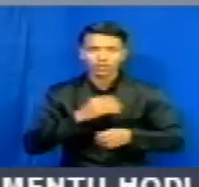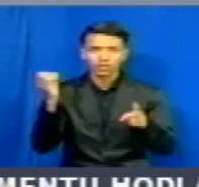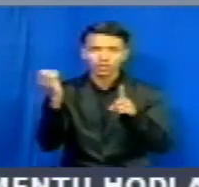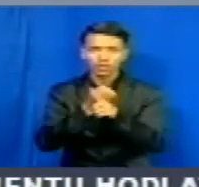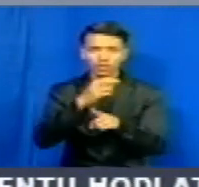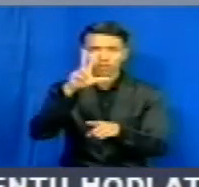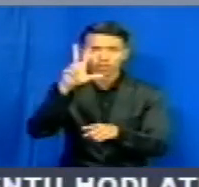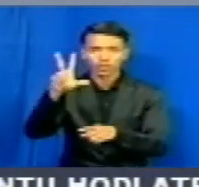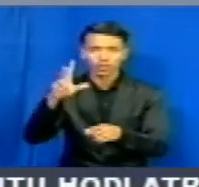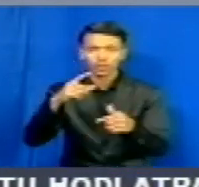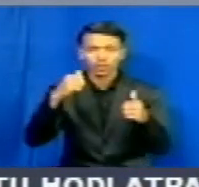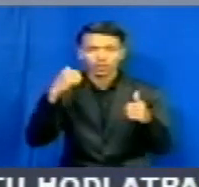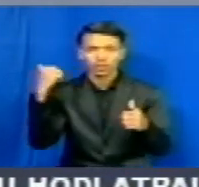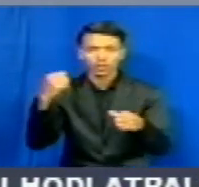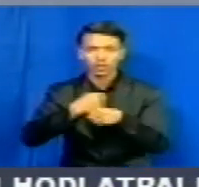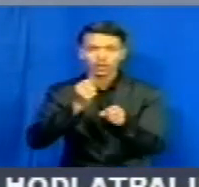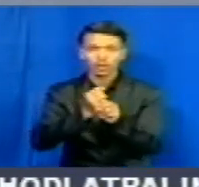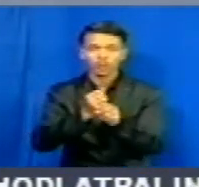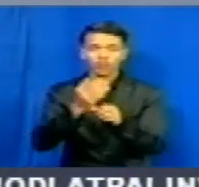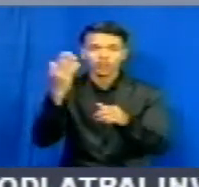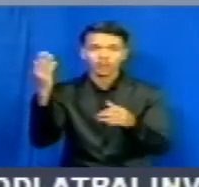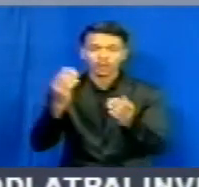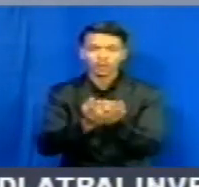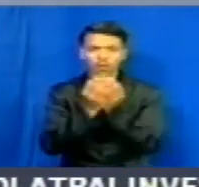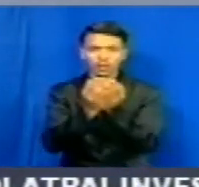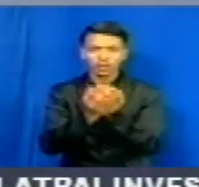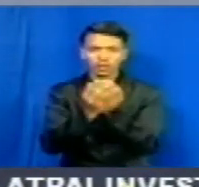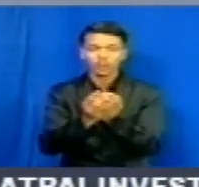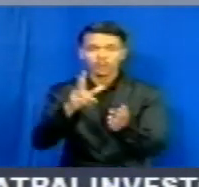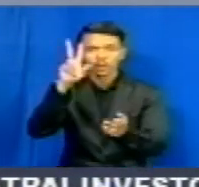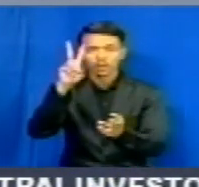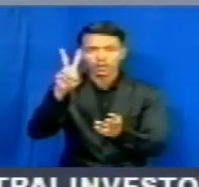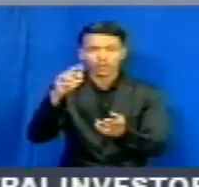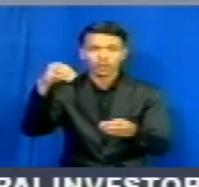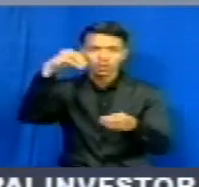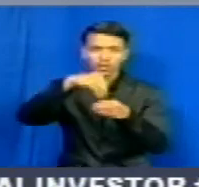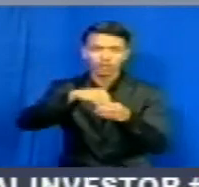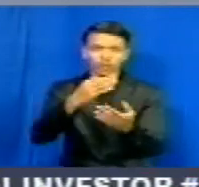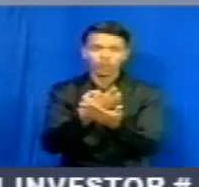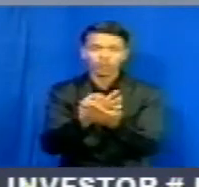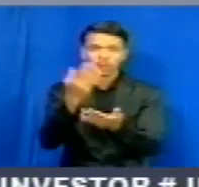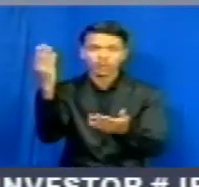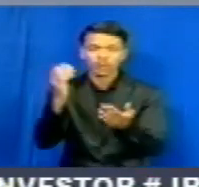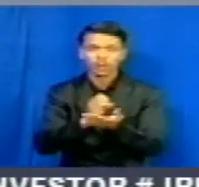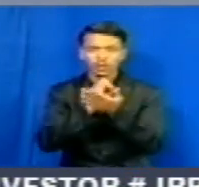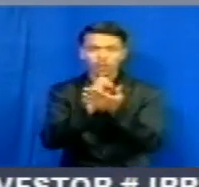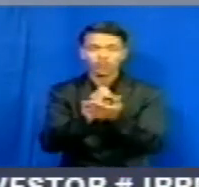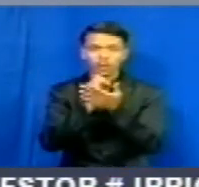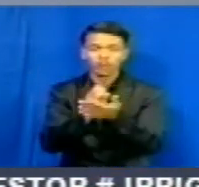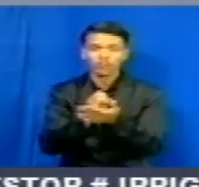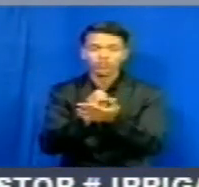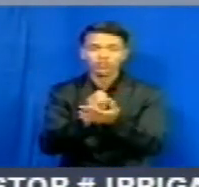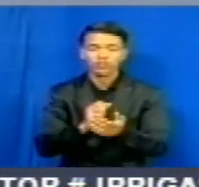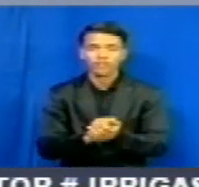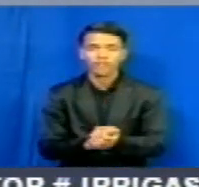rotu Rohak Solok, e de seguro, né? Tu já está em falhosa, para Raiwa, também estaleiro, né? E também